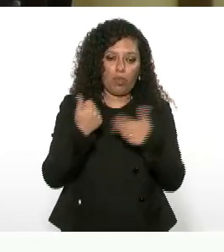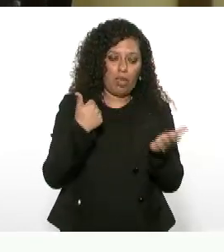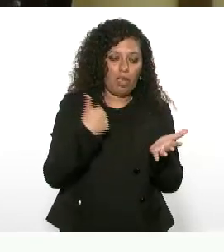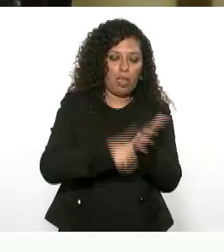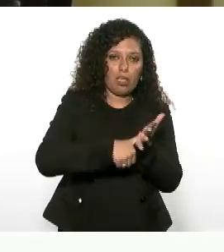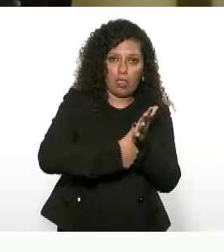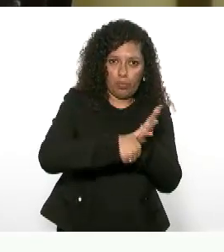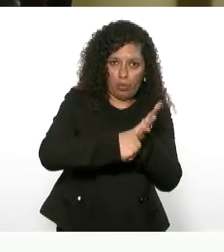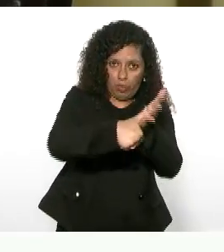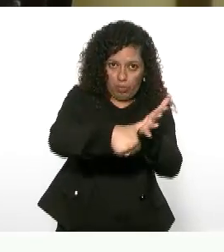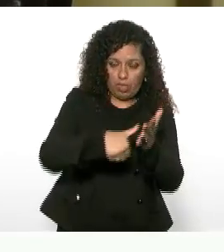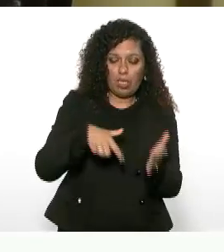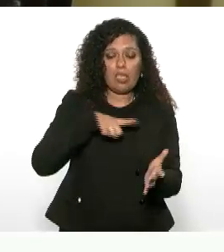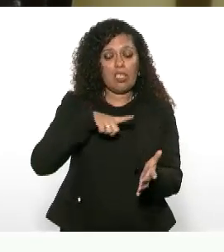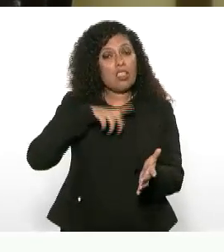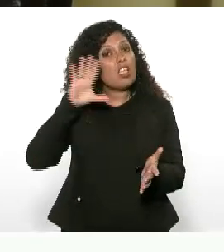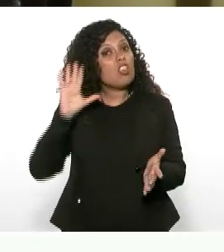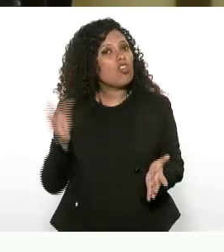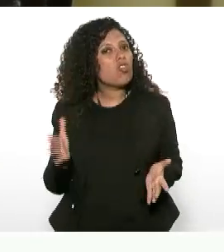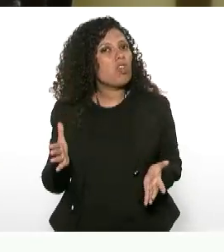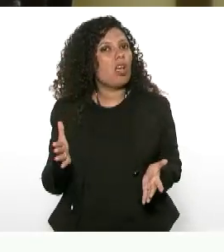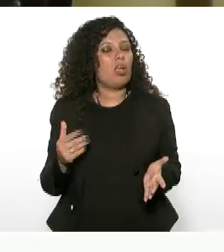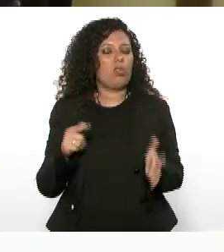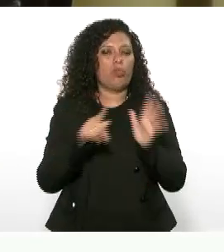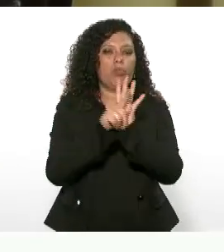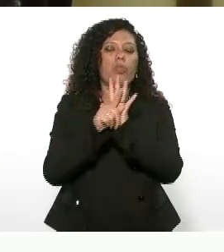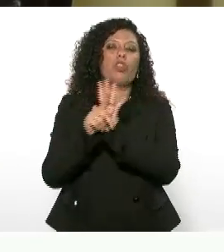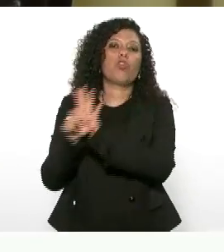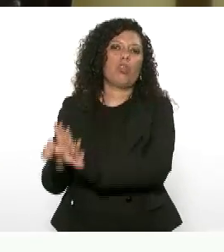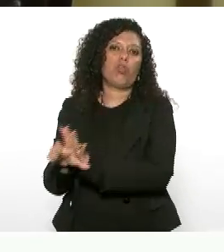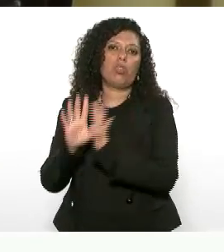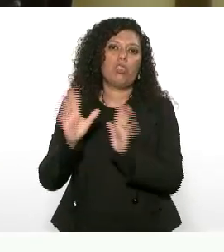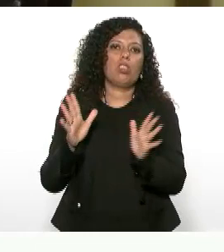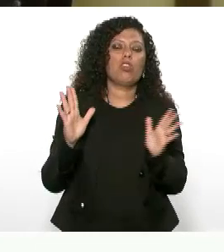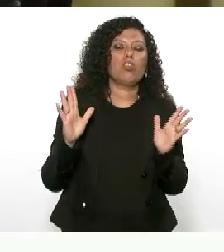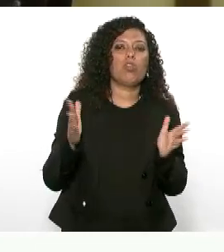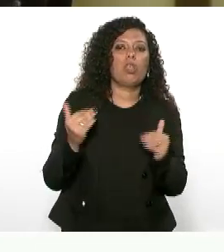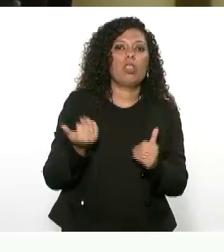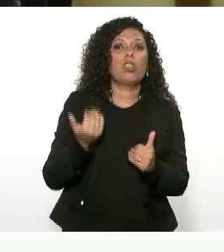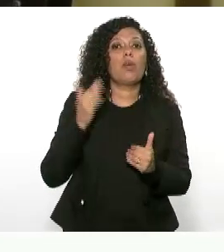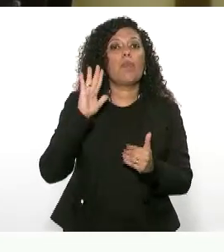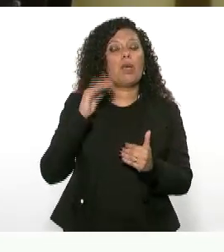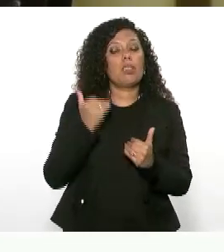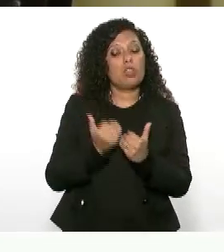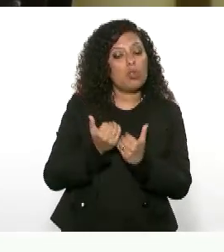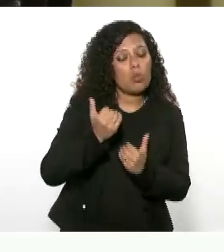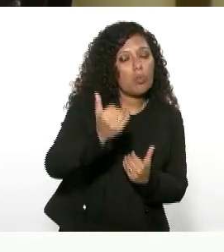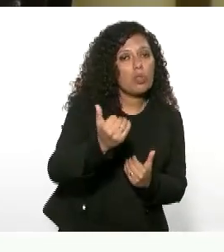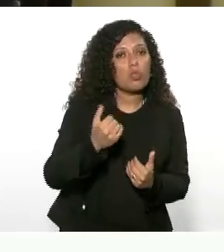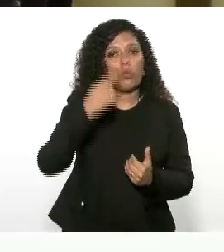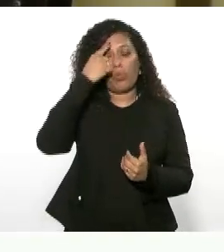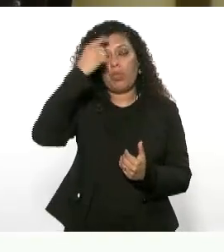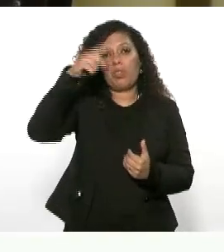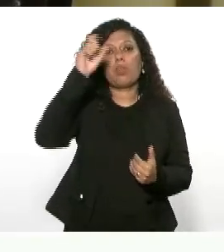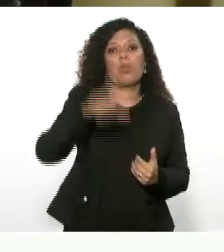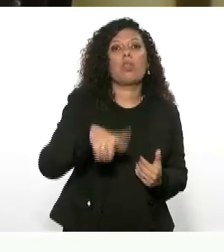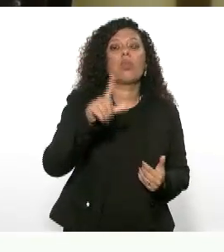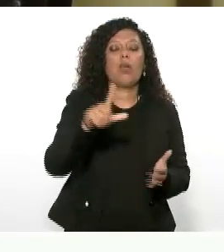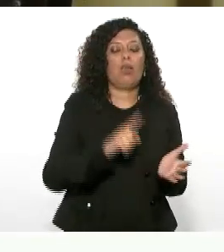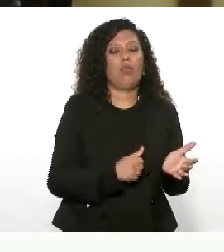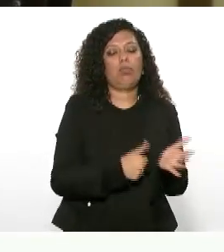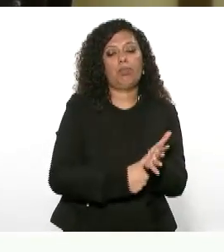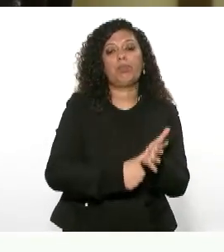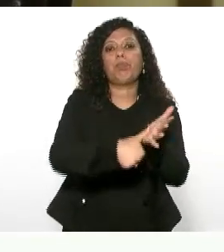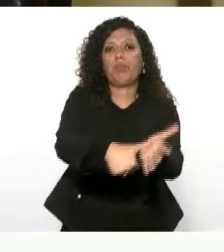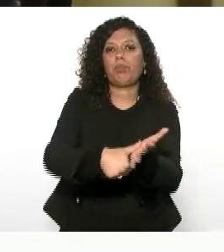nacional, já existe um documento nacional de identidade, um projeto, que só começou ainda mas a ideia é o protótipo dali,